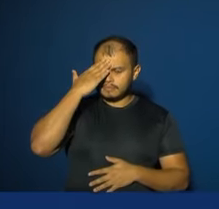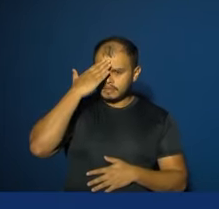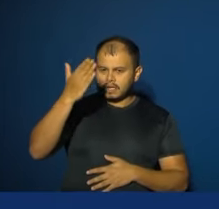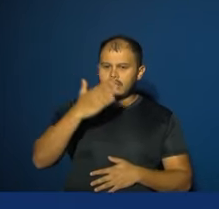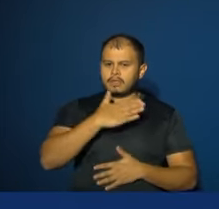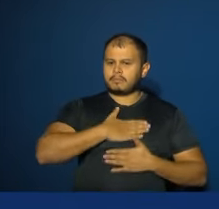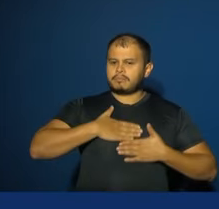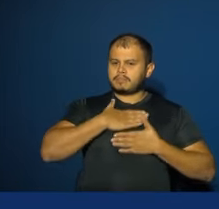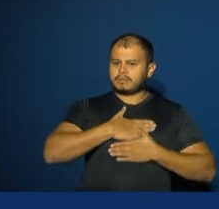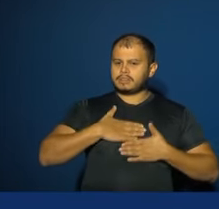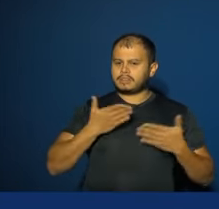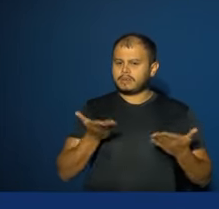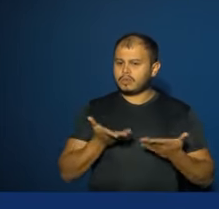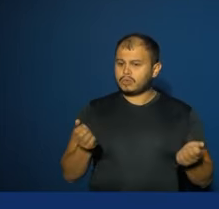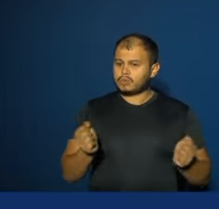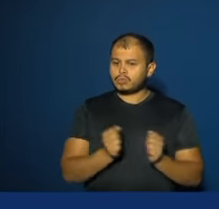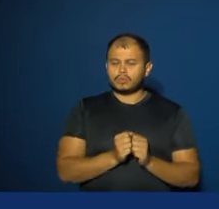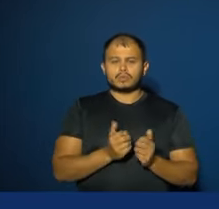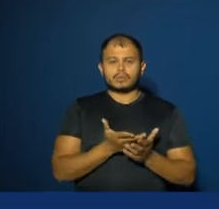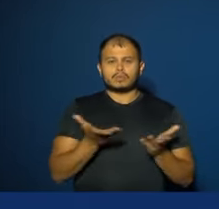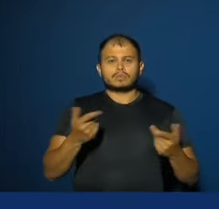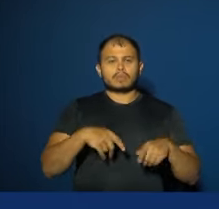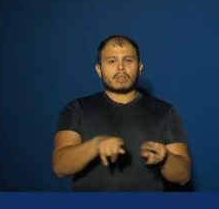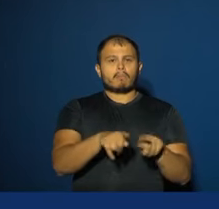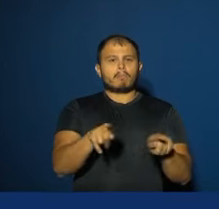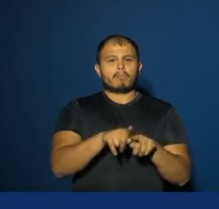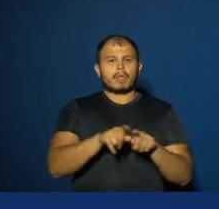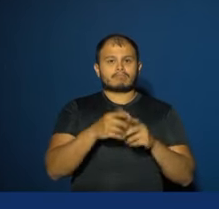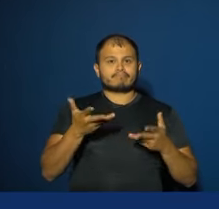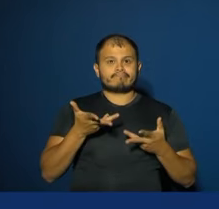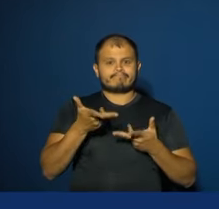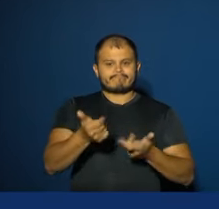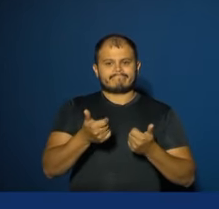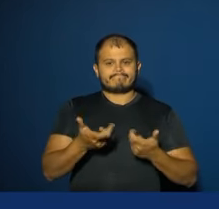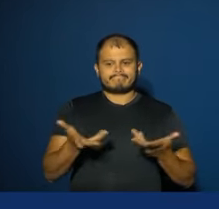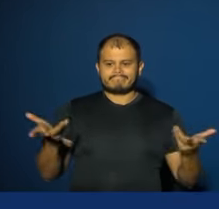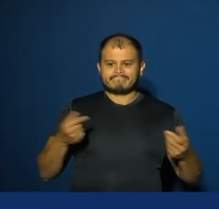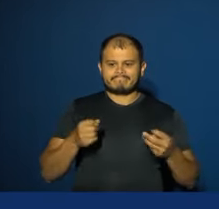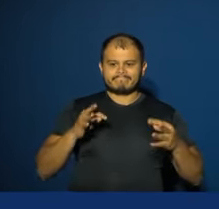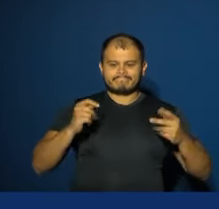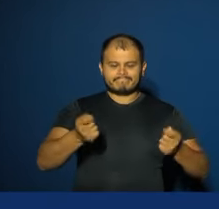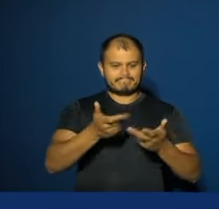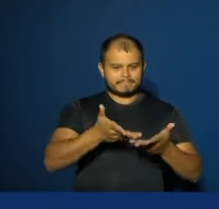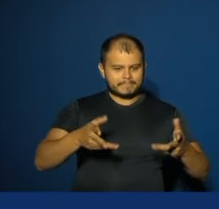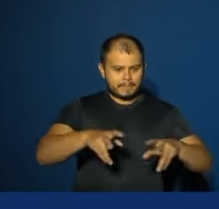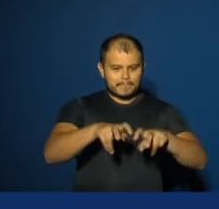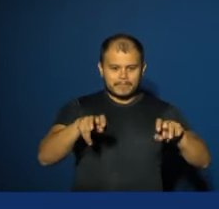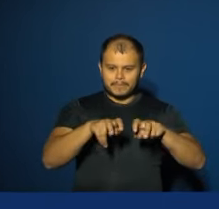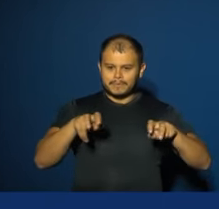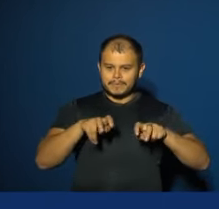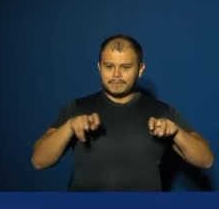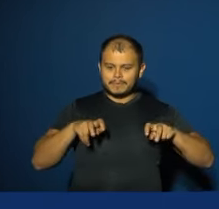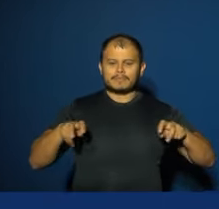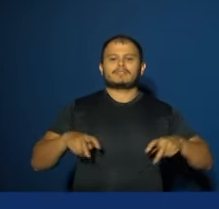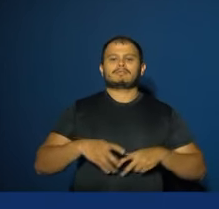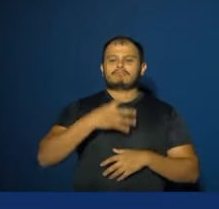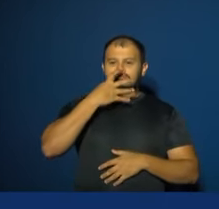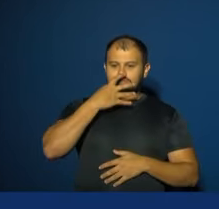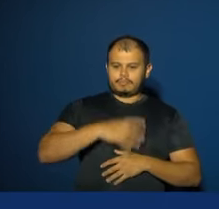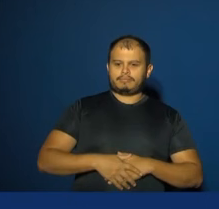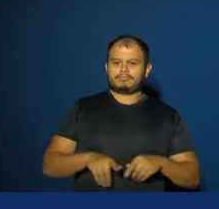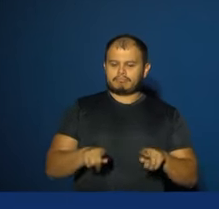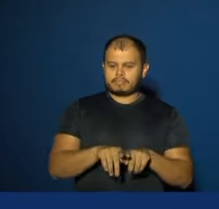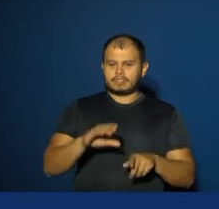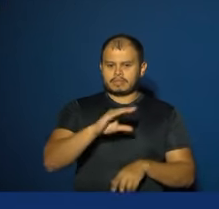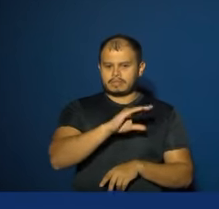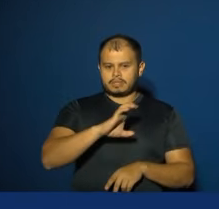prazer enorme estar aqui com o convite que você me fez, equipe, com essa audiência bem qualificada. Aqui, ladeado aqui de CEOs,